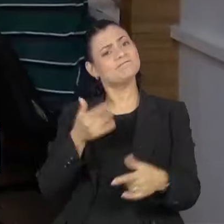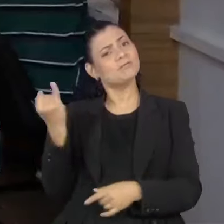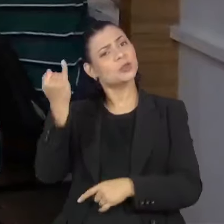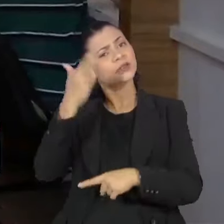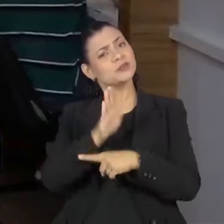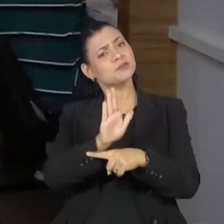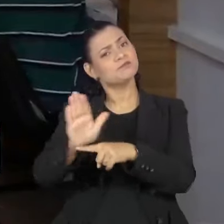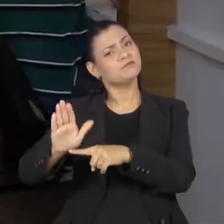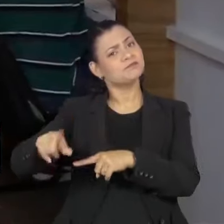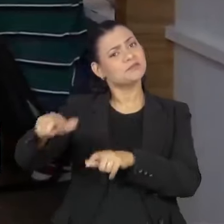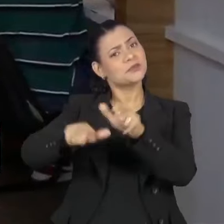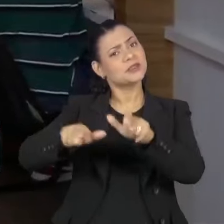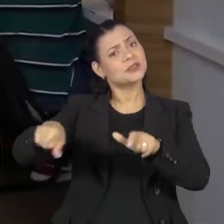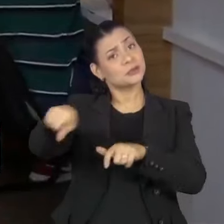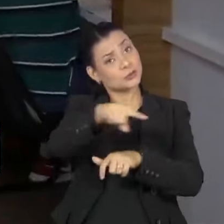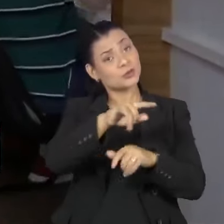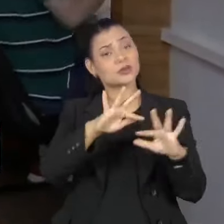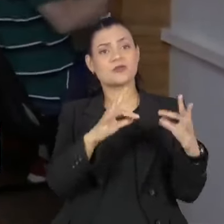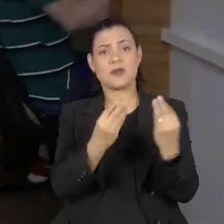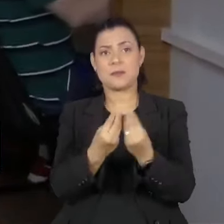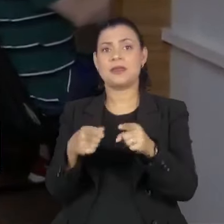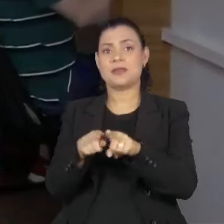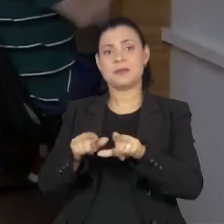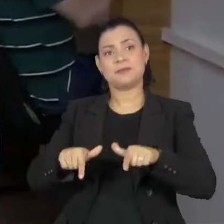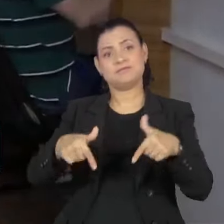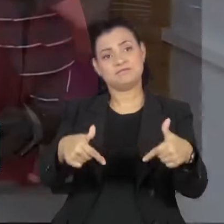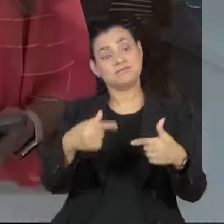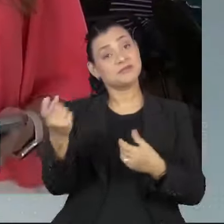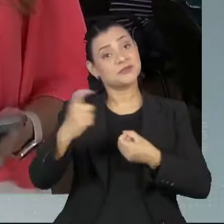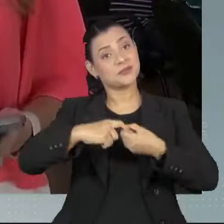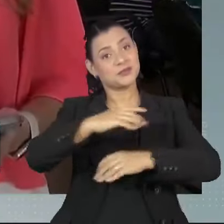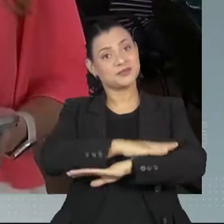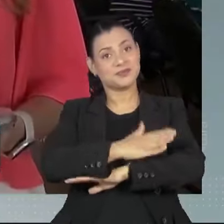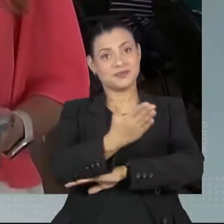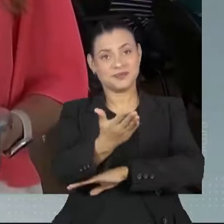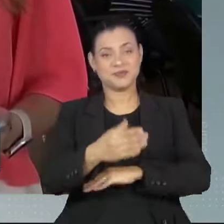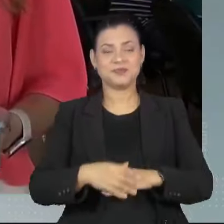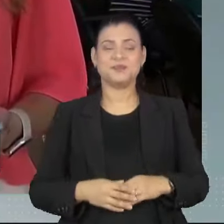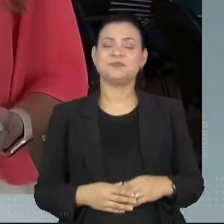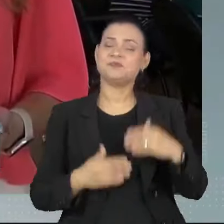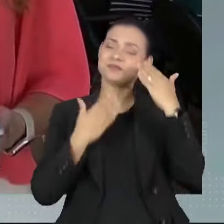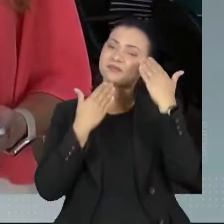aí para todas essas pessoas e também os familiares delas. Eu volto com você, Aldo. Obrigado, Vanessa.